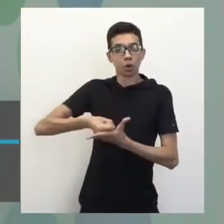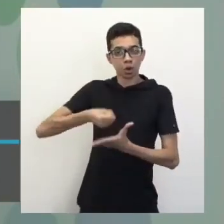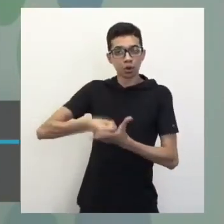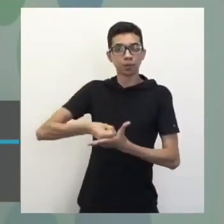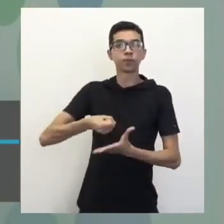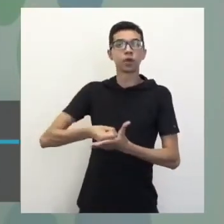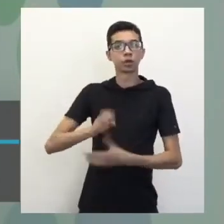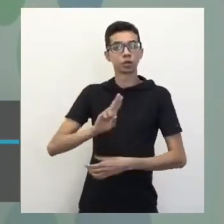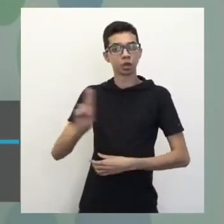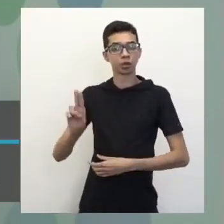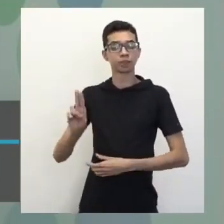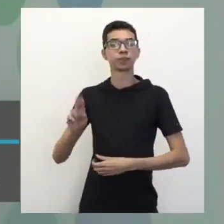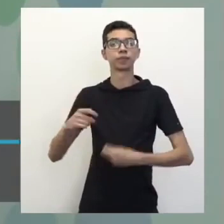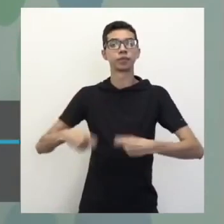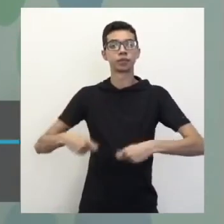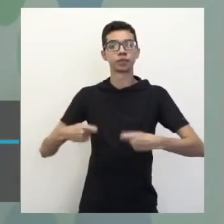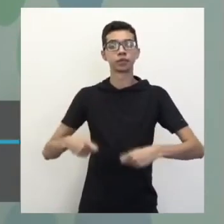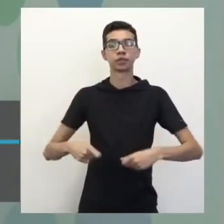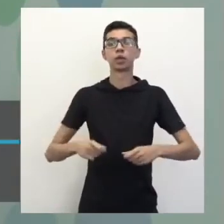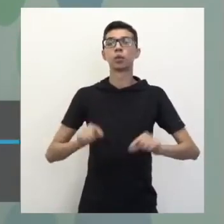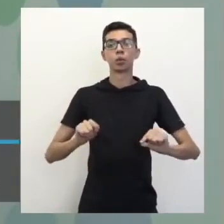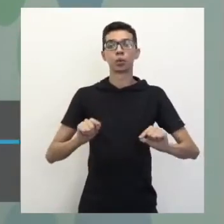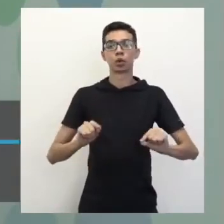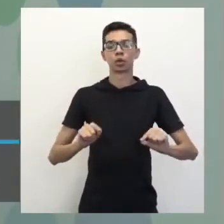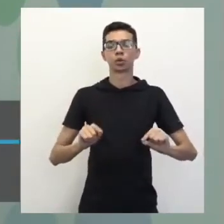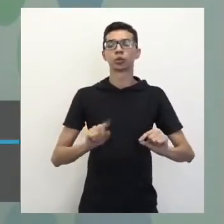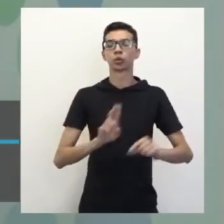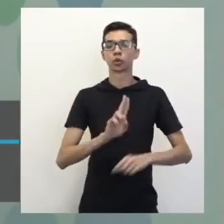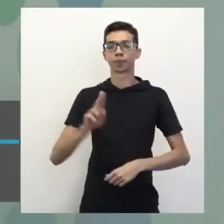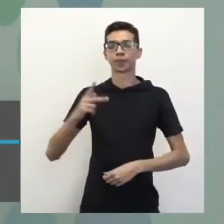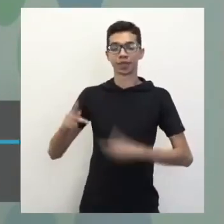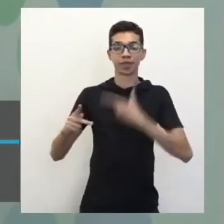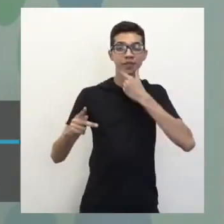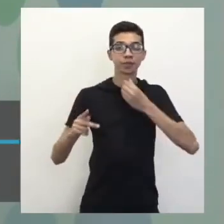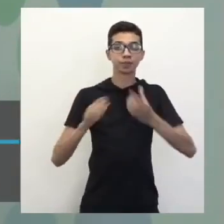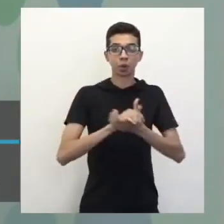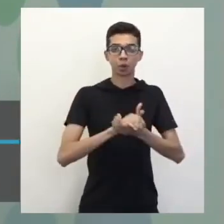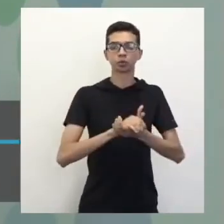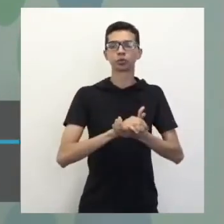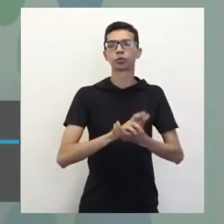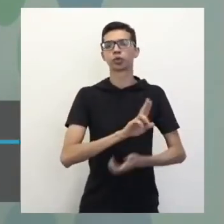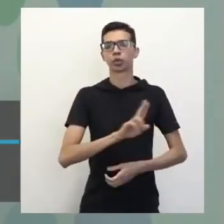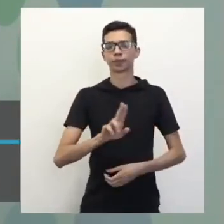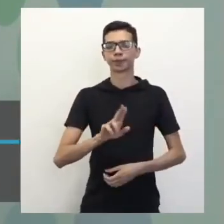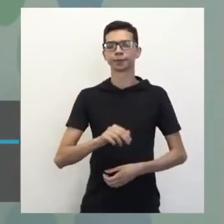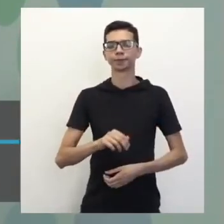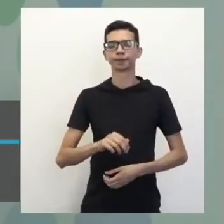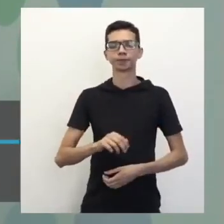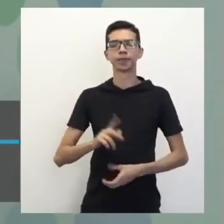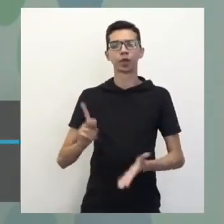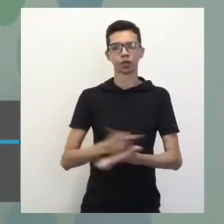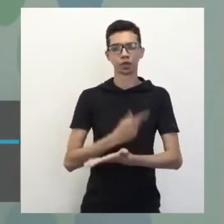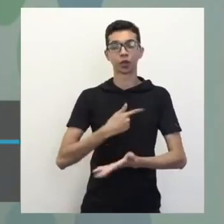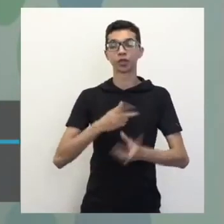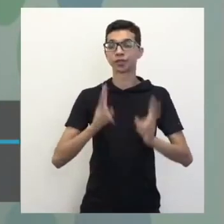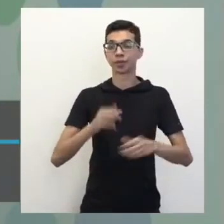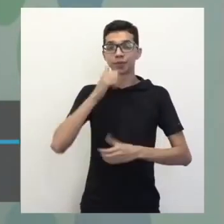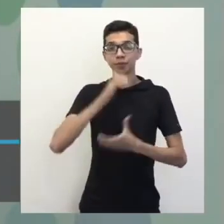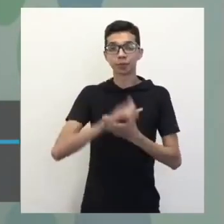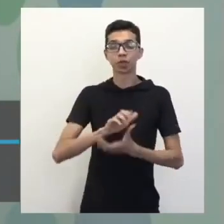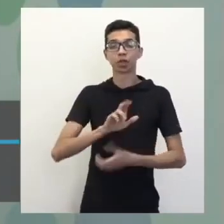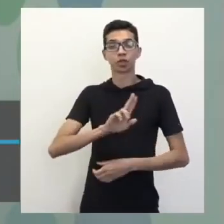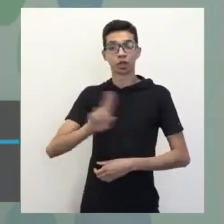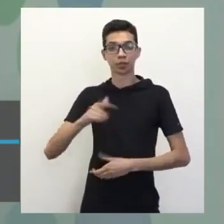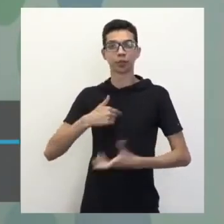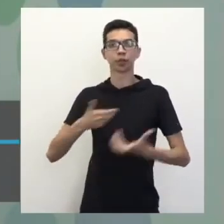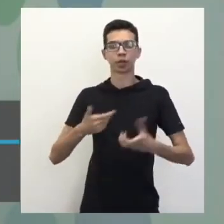a assumir o sobrenome do marido. Aconteceu um fato muito curioso comigo. Eu sempre quis o sobrenome da minha esposa, gente. Desde antes de conhecer minha esposa, eu